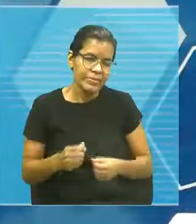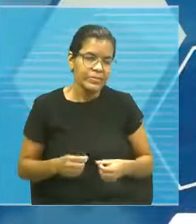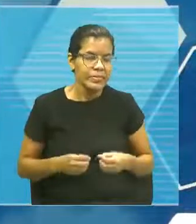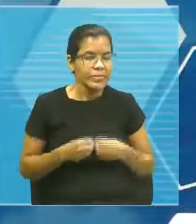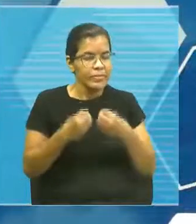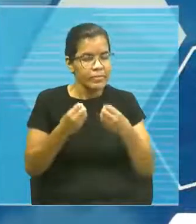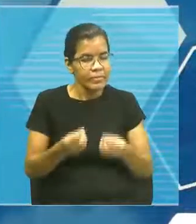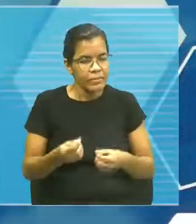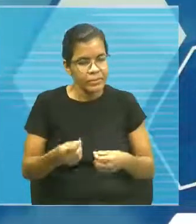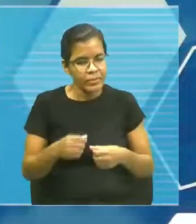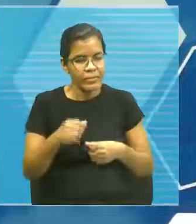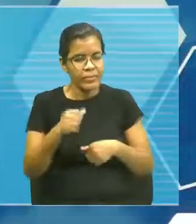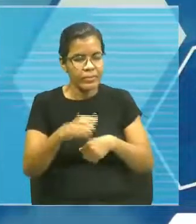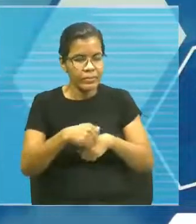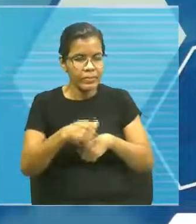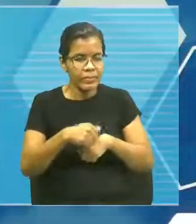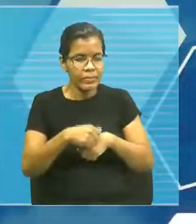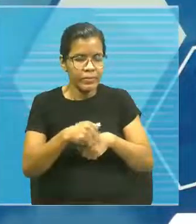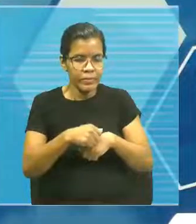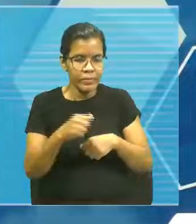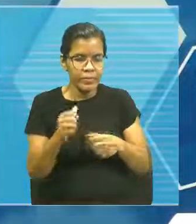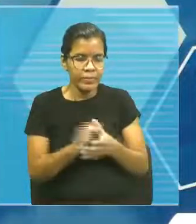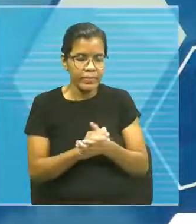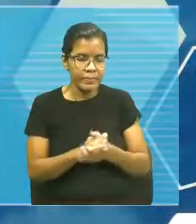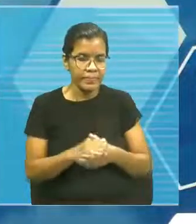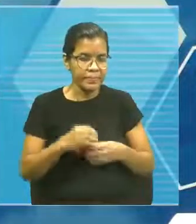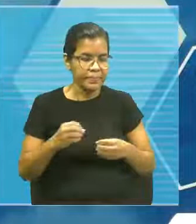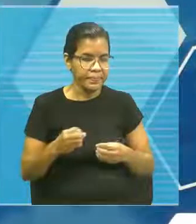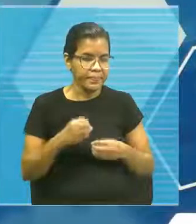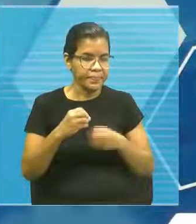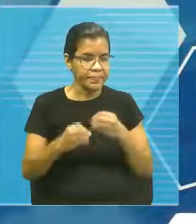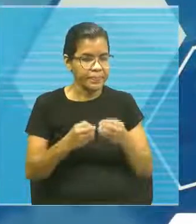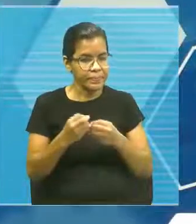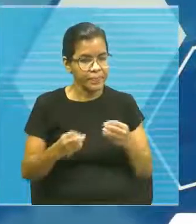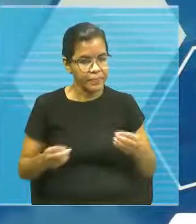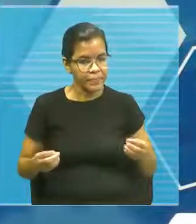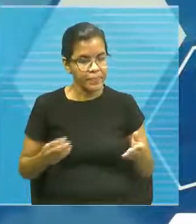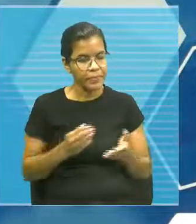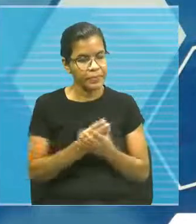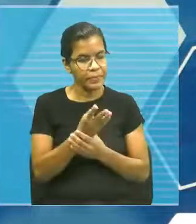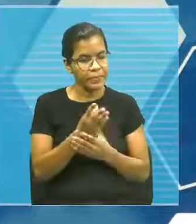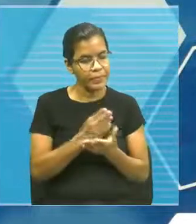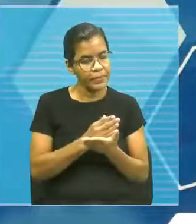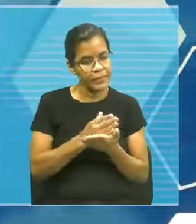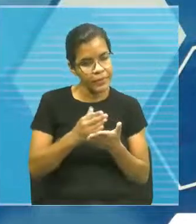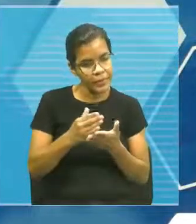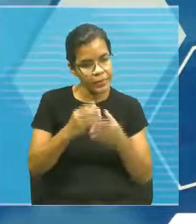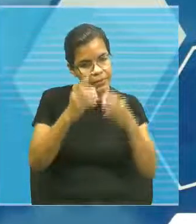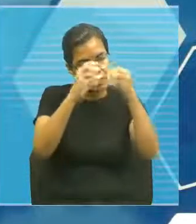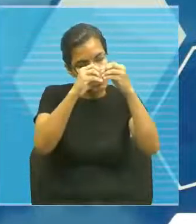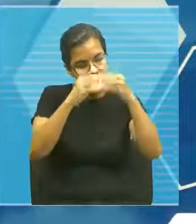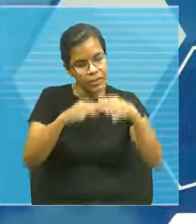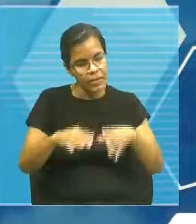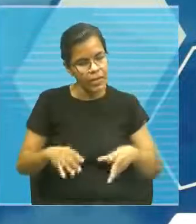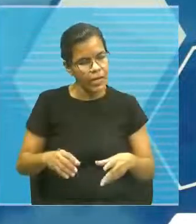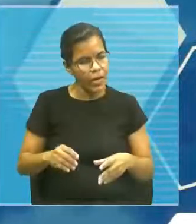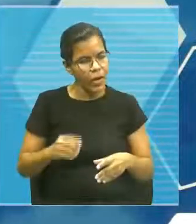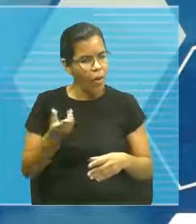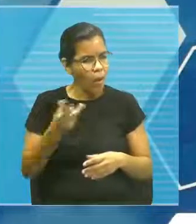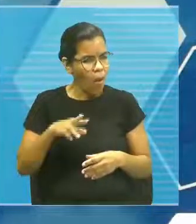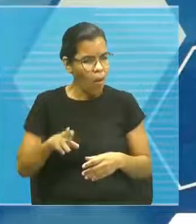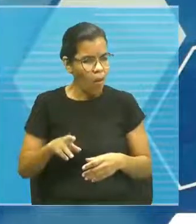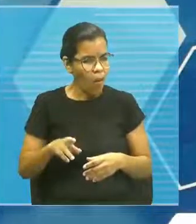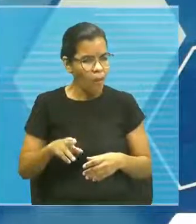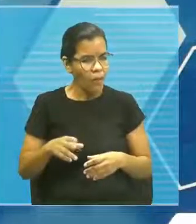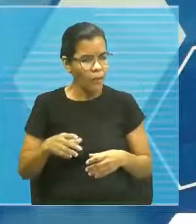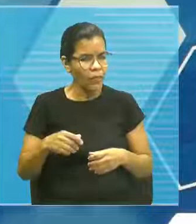Continua lá trincando ou ele já começou a derreter? O que que vocês acham? Você pega um